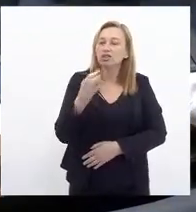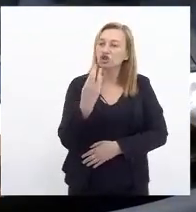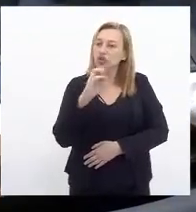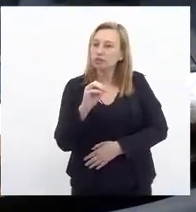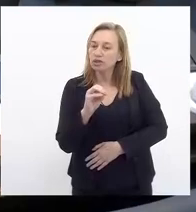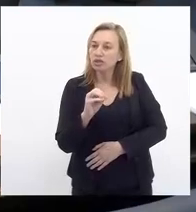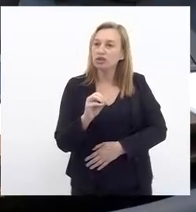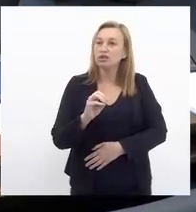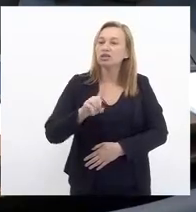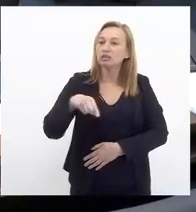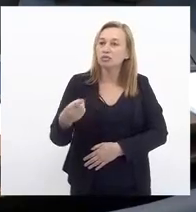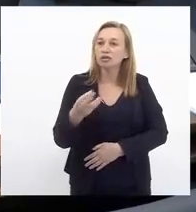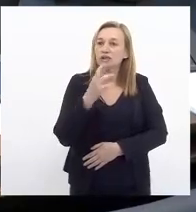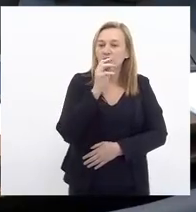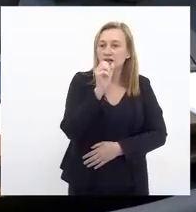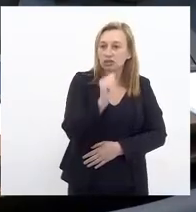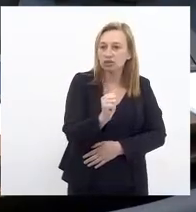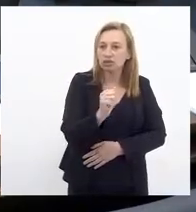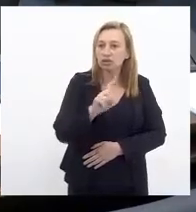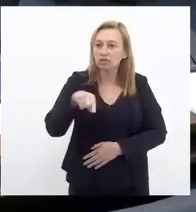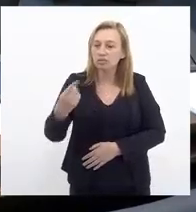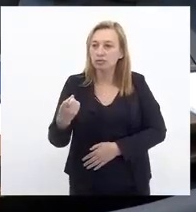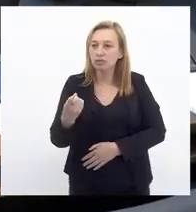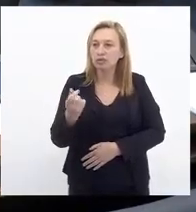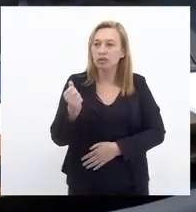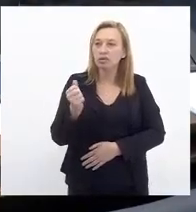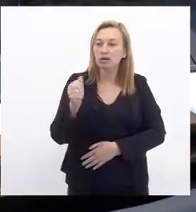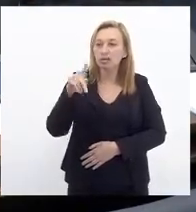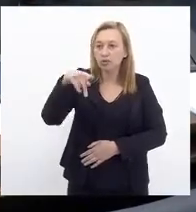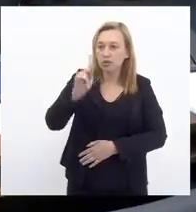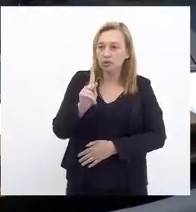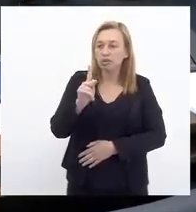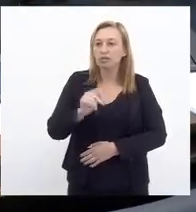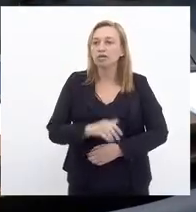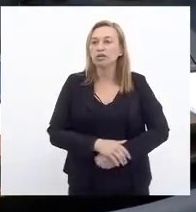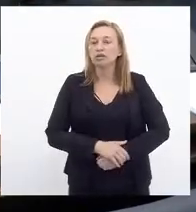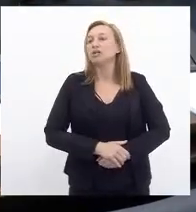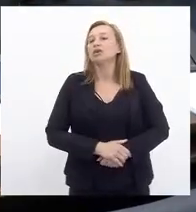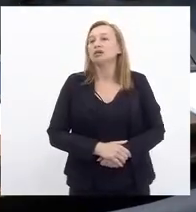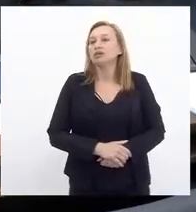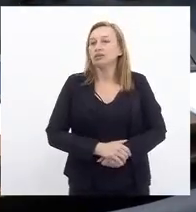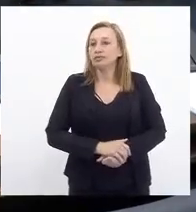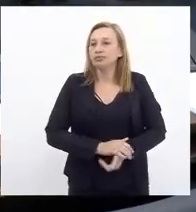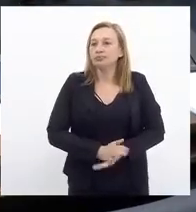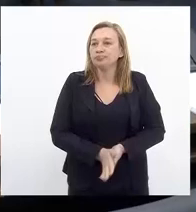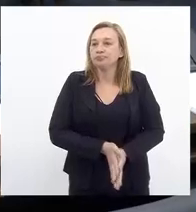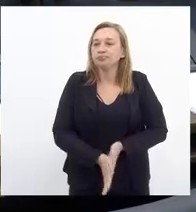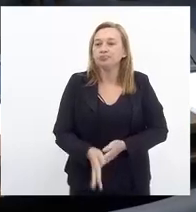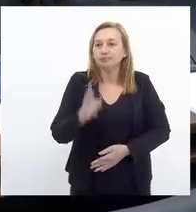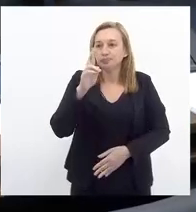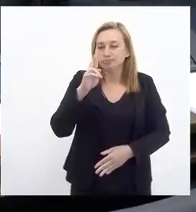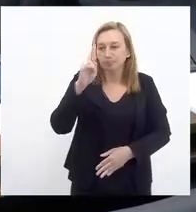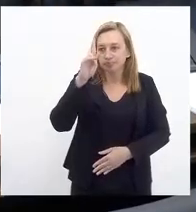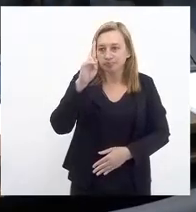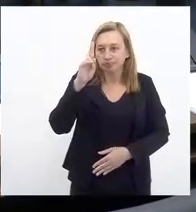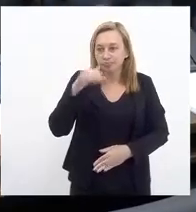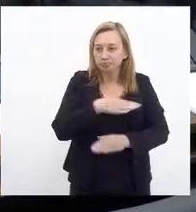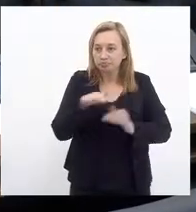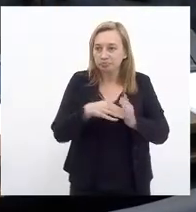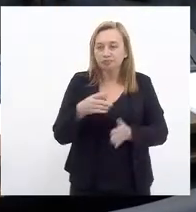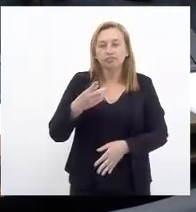Alexandre e Amorim o senhor presidente senhoras deputadas e senhores deputados